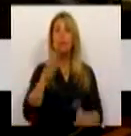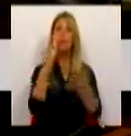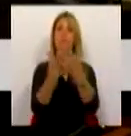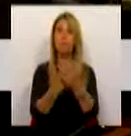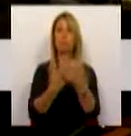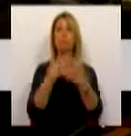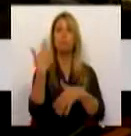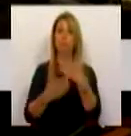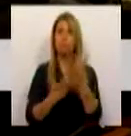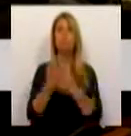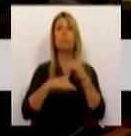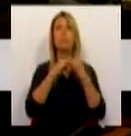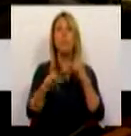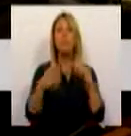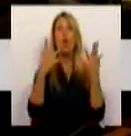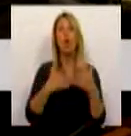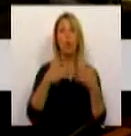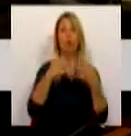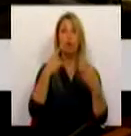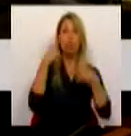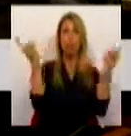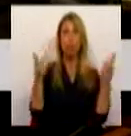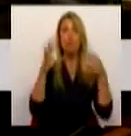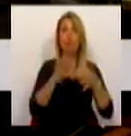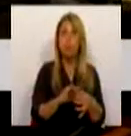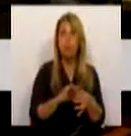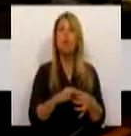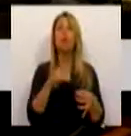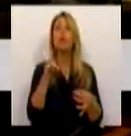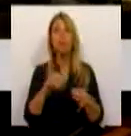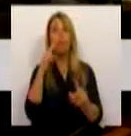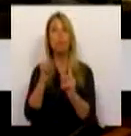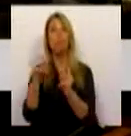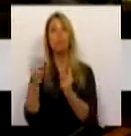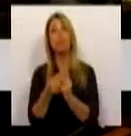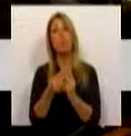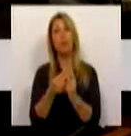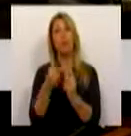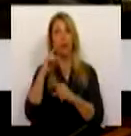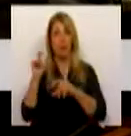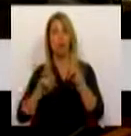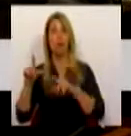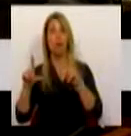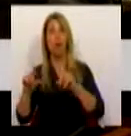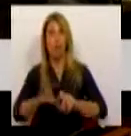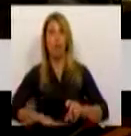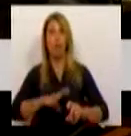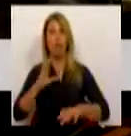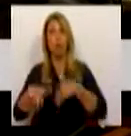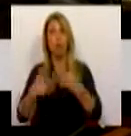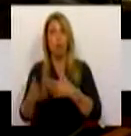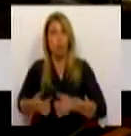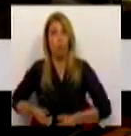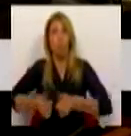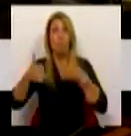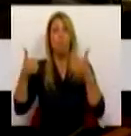sustentadamente a consolidar contas públicas e continuarmos a ter perspectivas de que o indicador de confiança continue a melhorar ou pelo menos